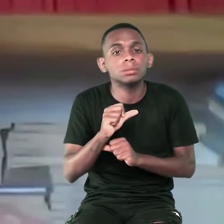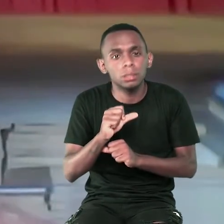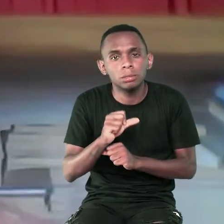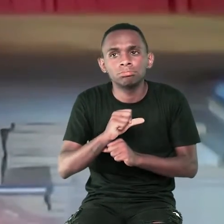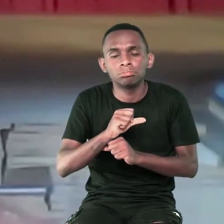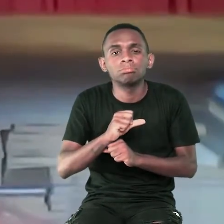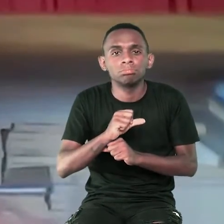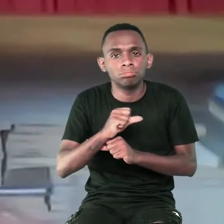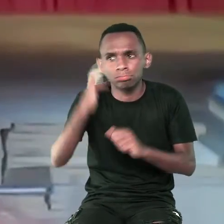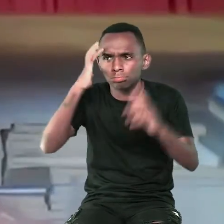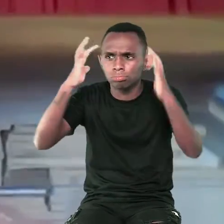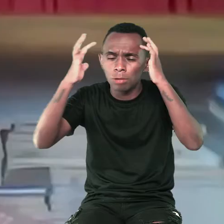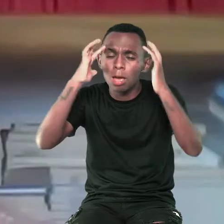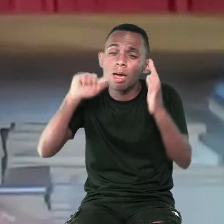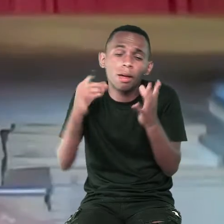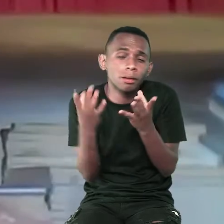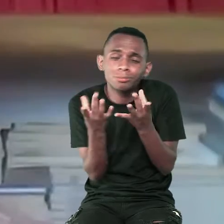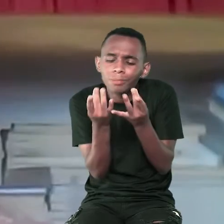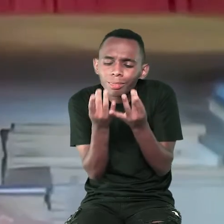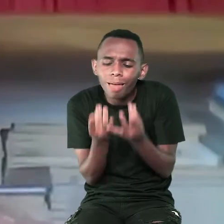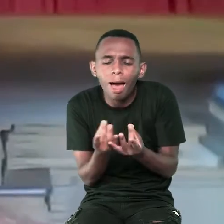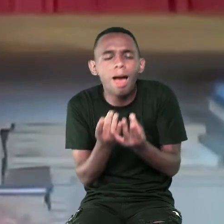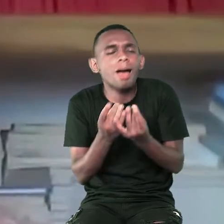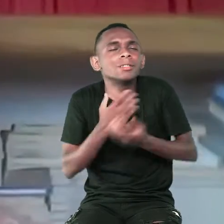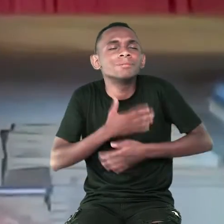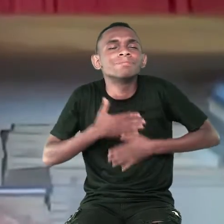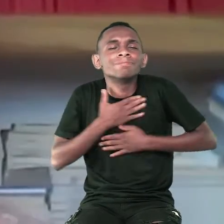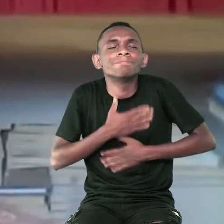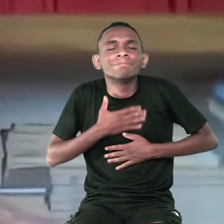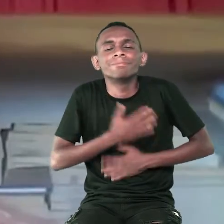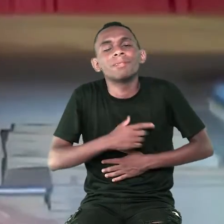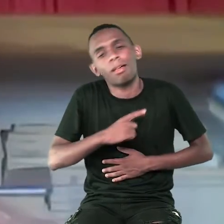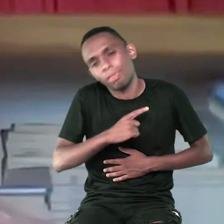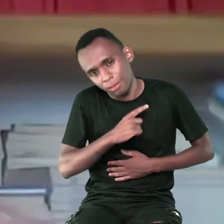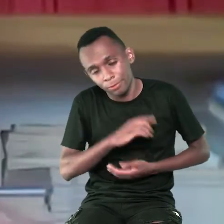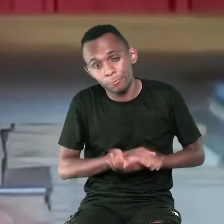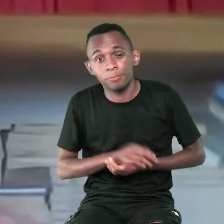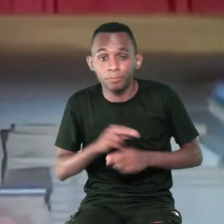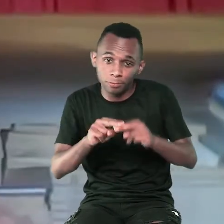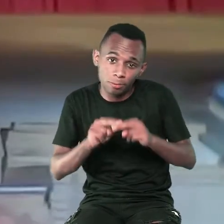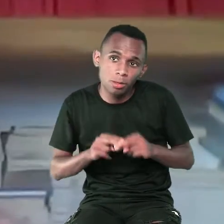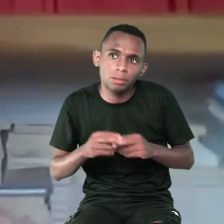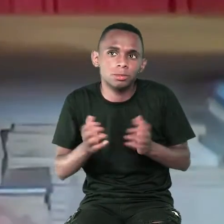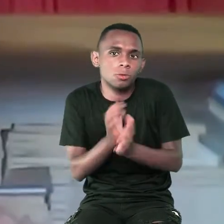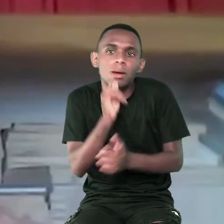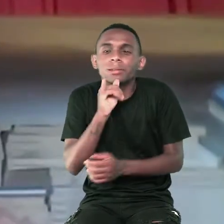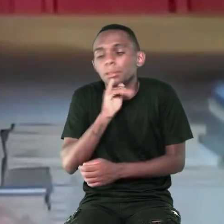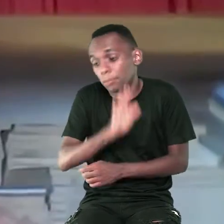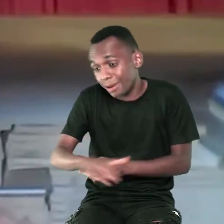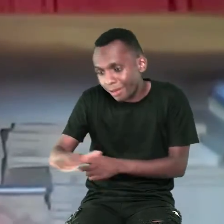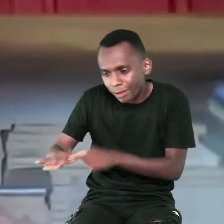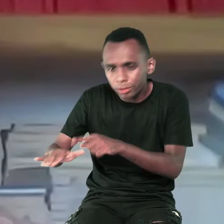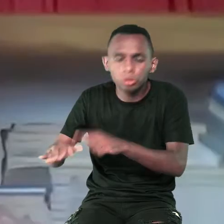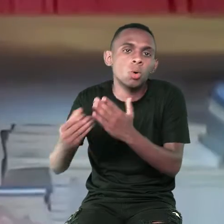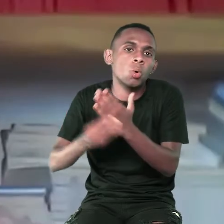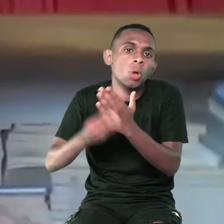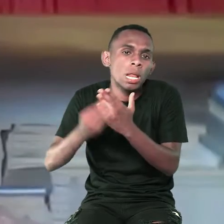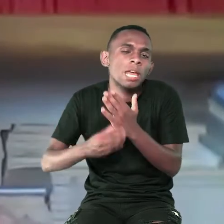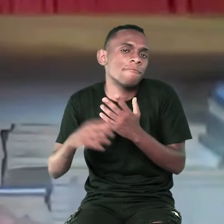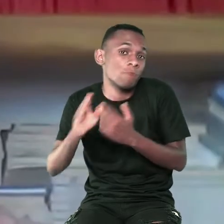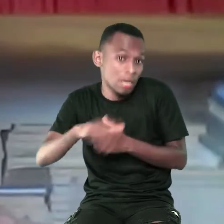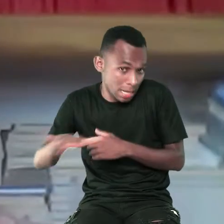acho, de uma forma sutil e de uma forma prazerosa. Então, isso assim, para as crianças, por exemplo, né, o livro